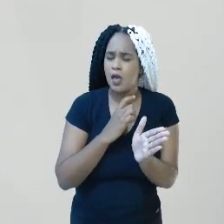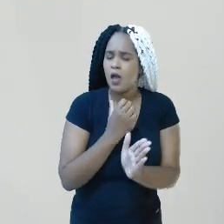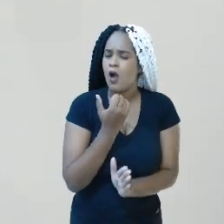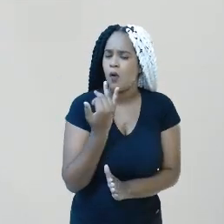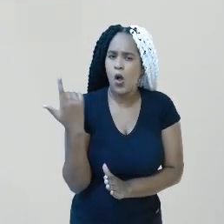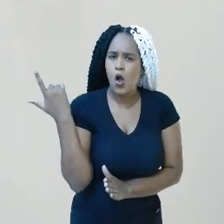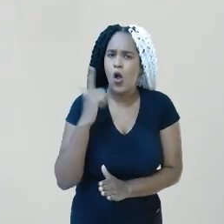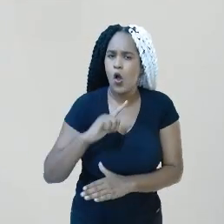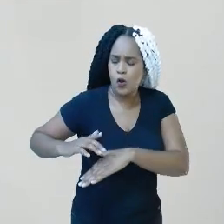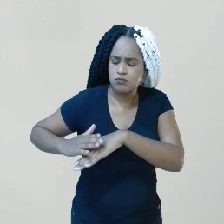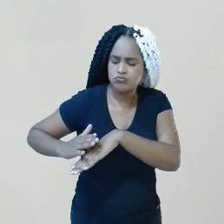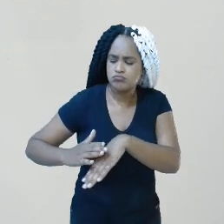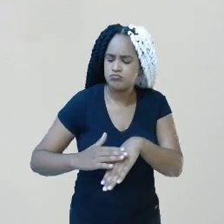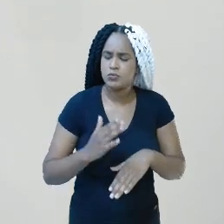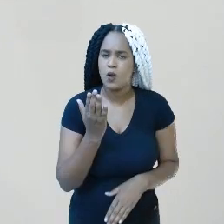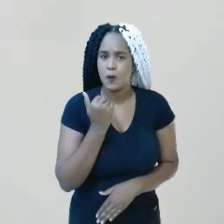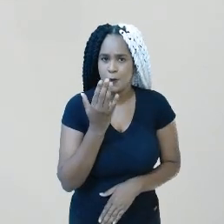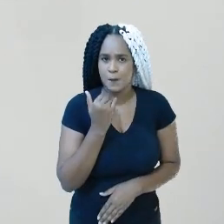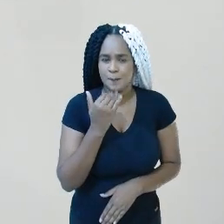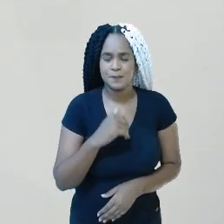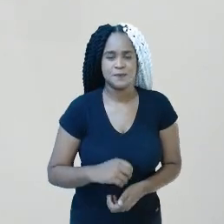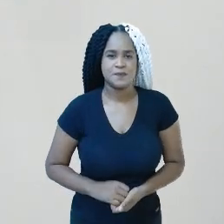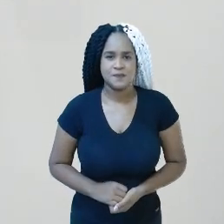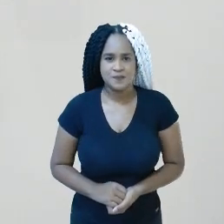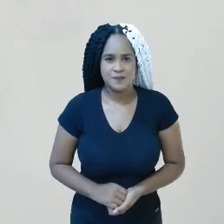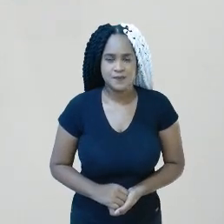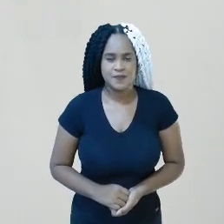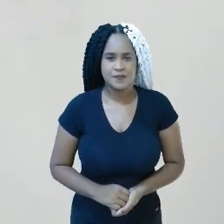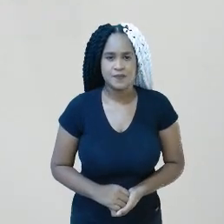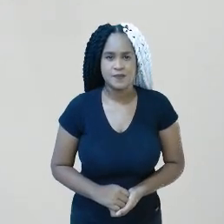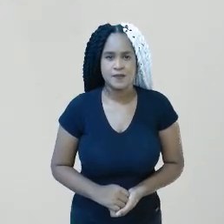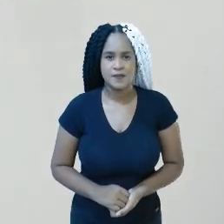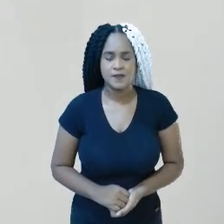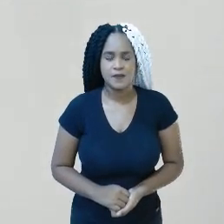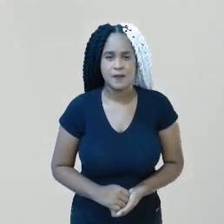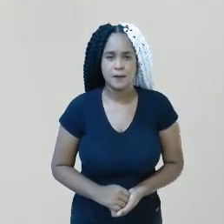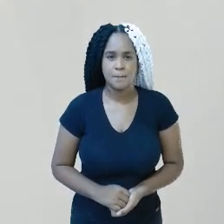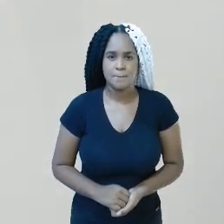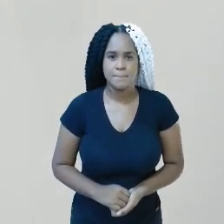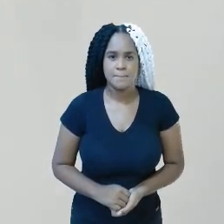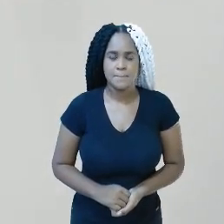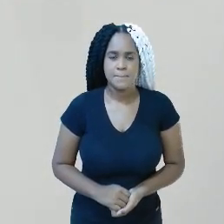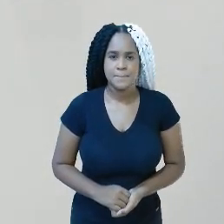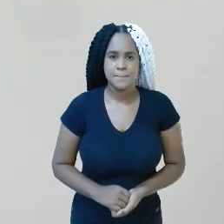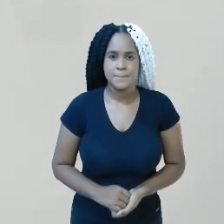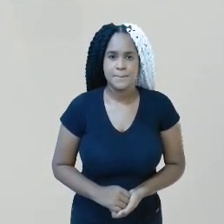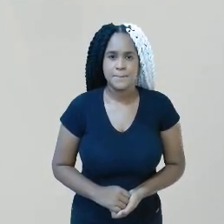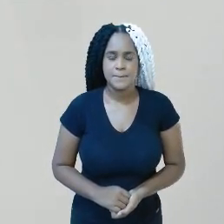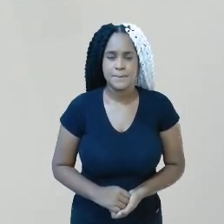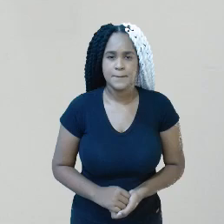fazem o seu alimento, elas são cozinheiras. É o que a gente brinca aqui, né? Então,